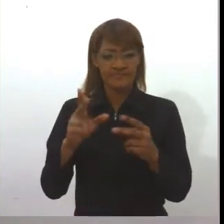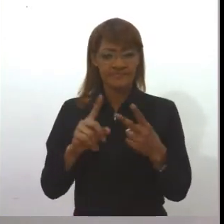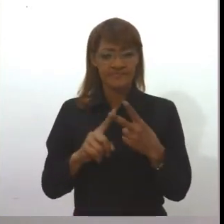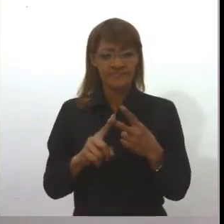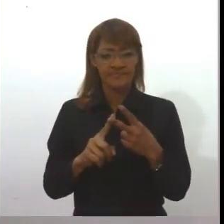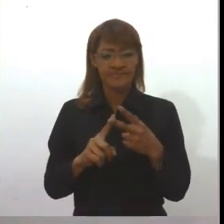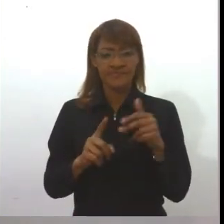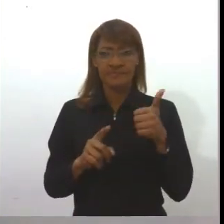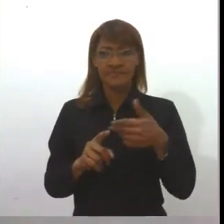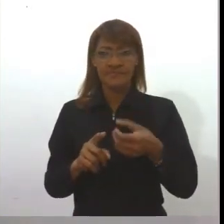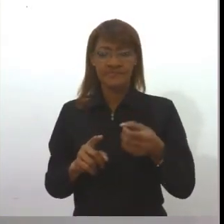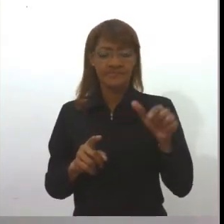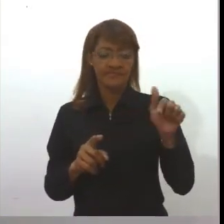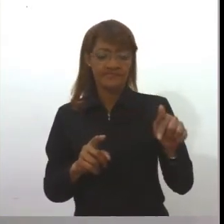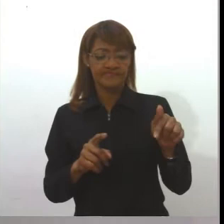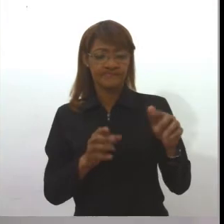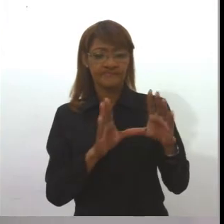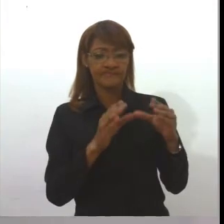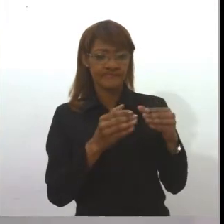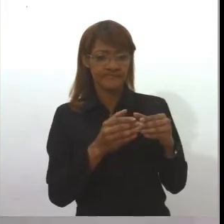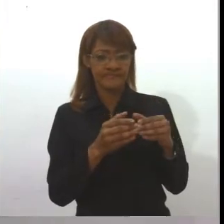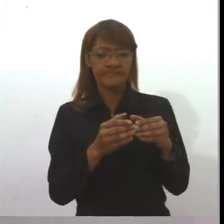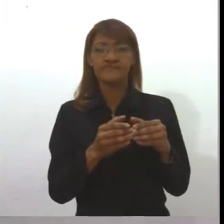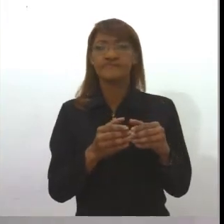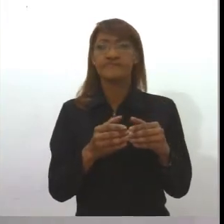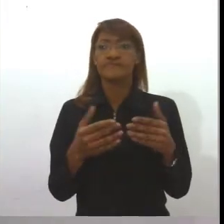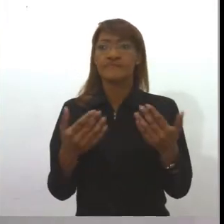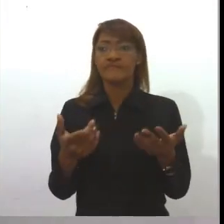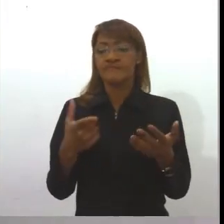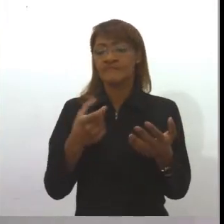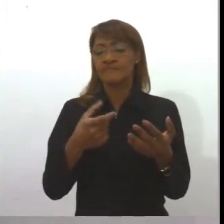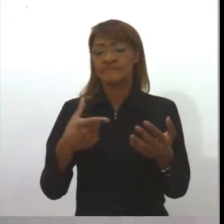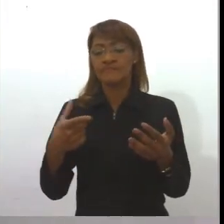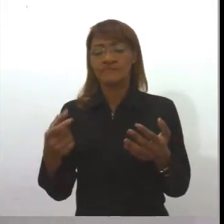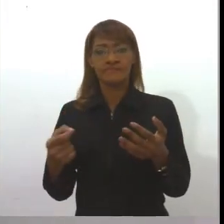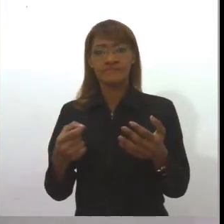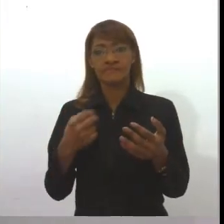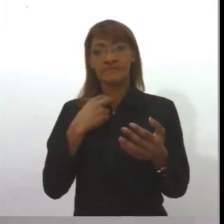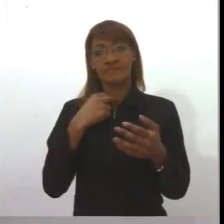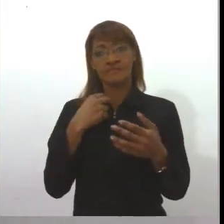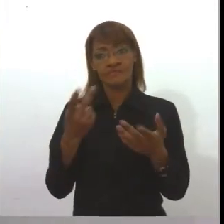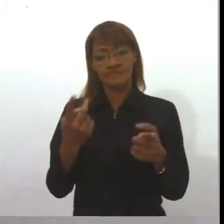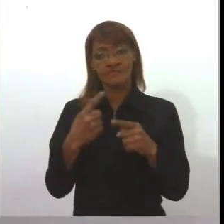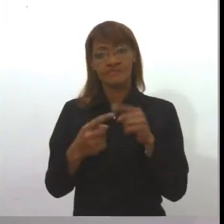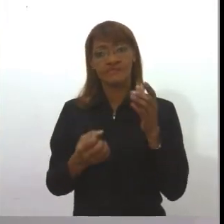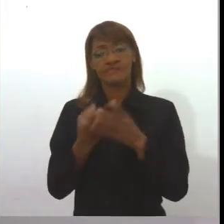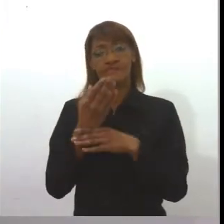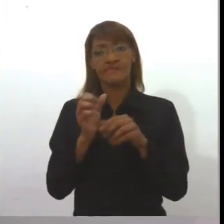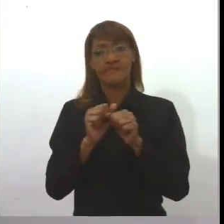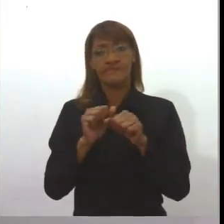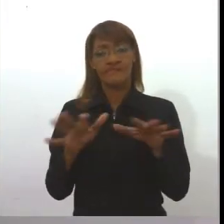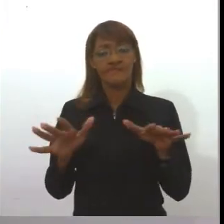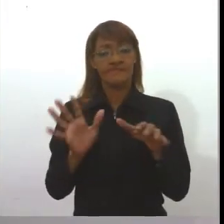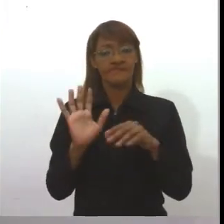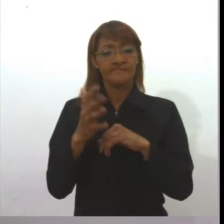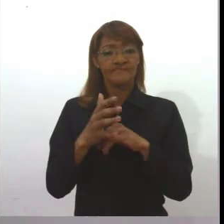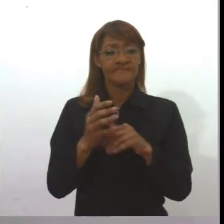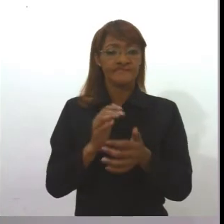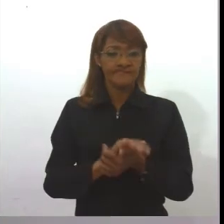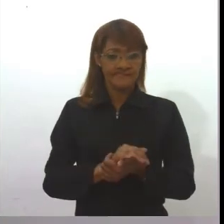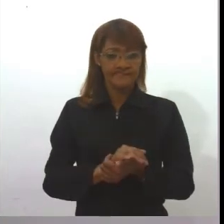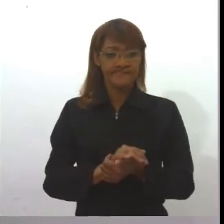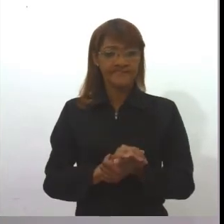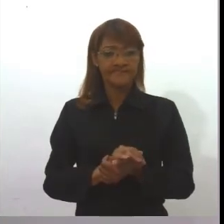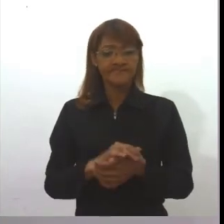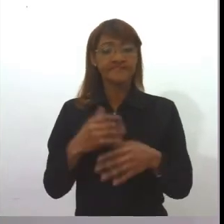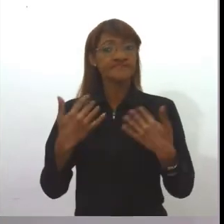107 alunos na equipe. Em 2020, então, nós não conseguimos realizar ações por conta da pandemia. E aí, nesse momento crítico